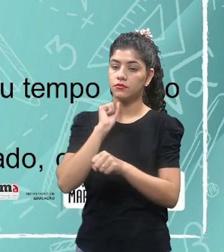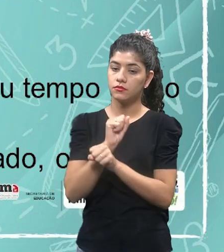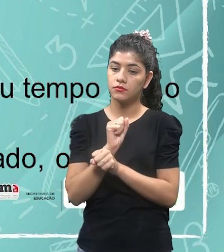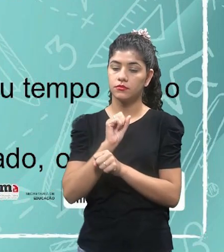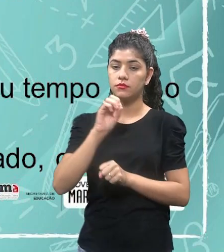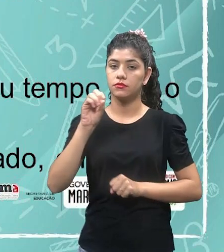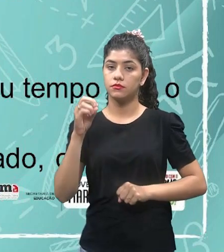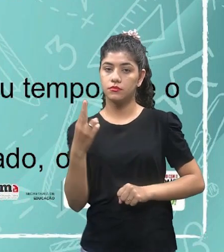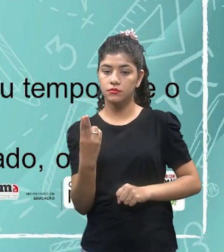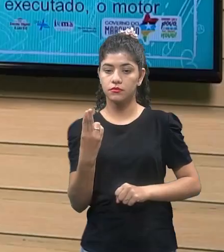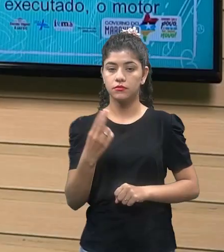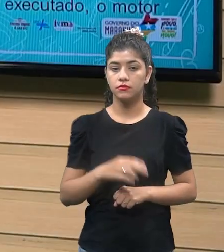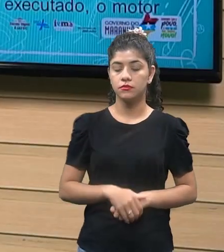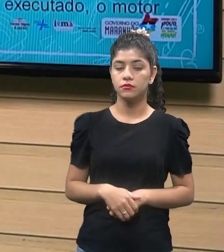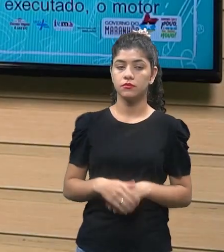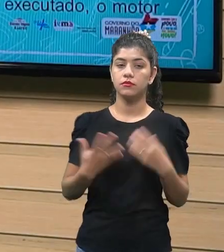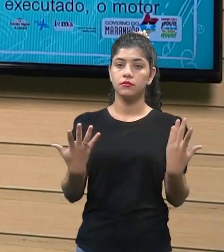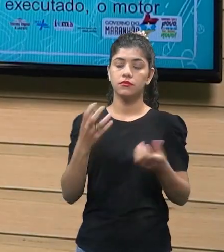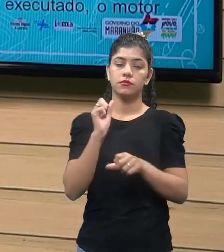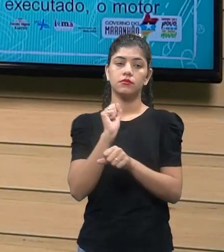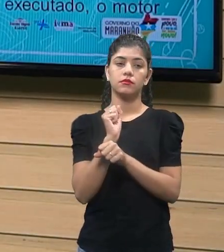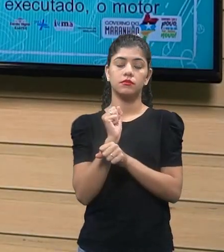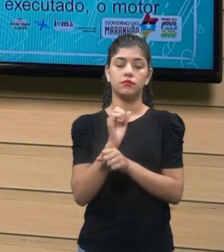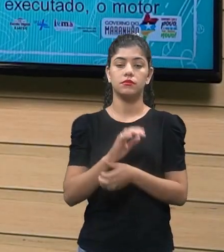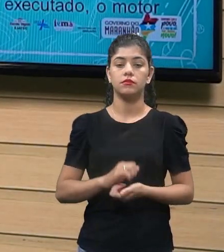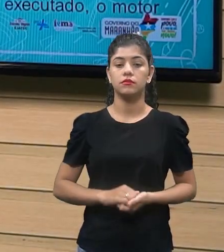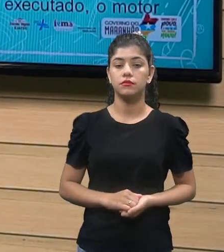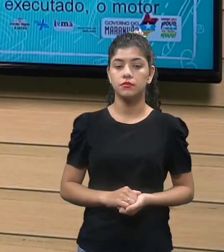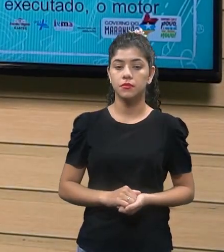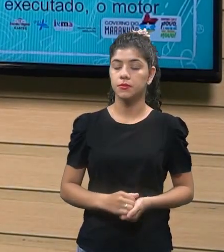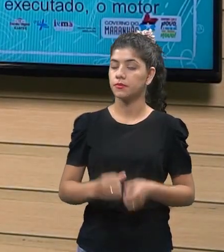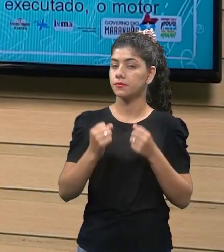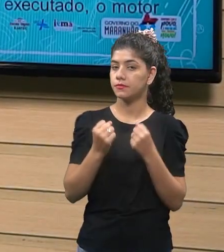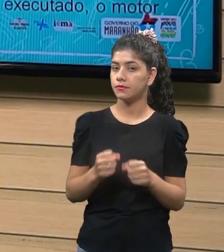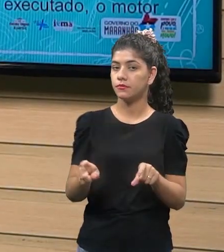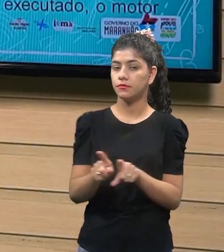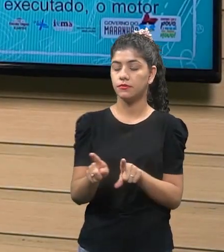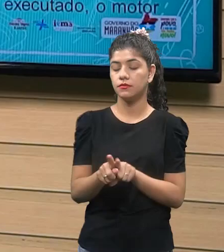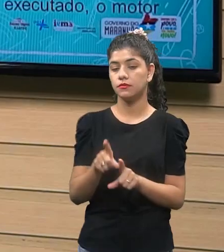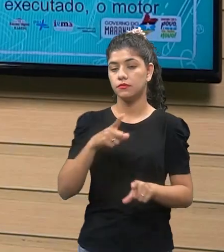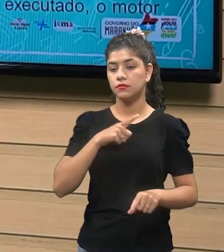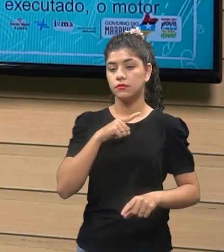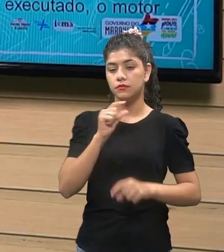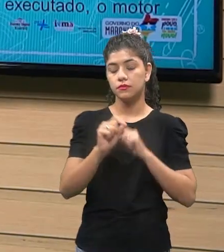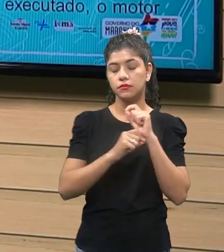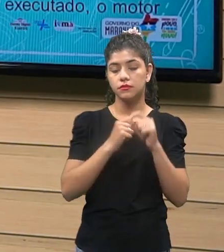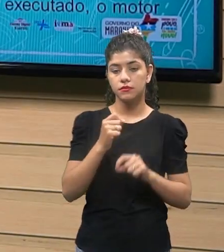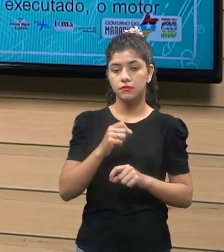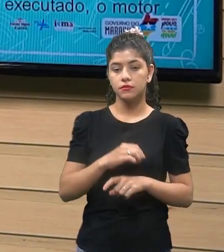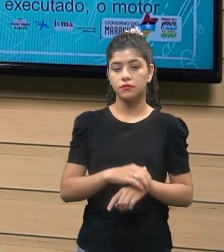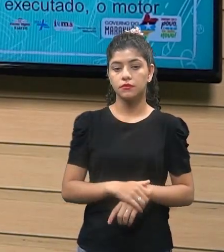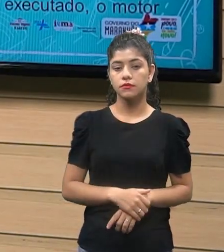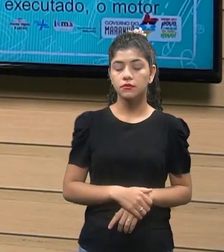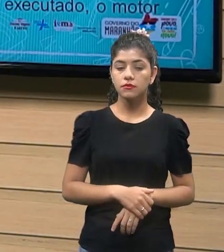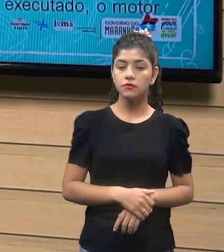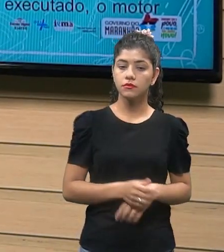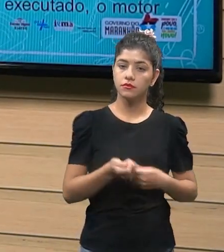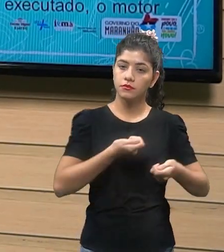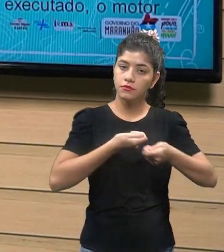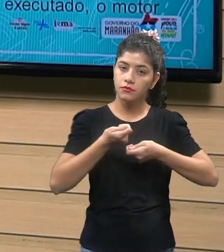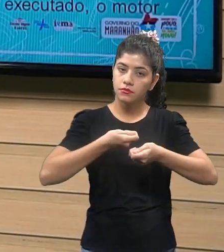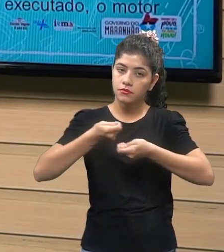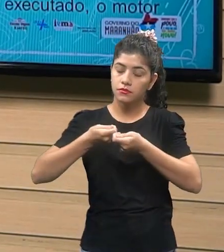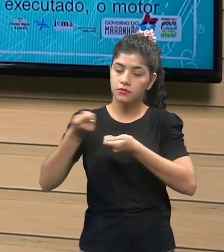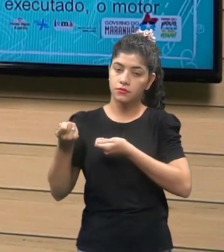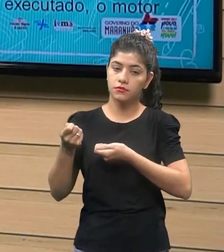instantaneamente ou por inércia. Então este motor também ele poderá ter esta função de executou determinada